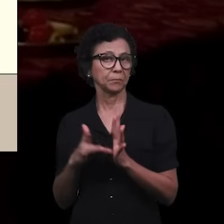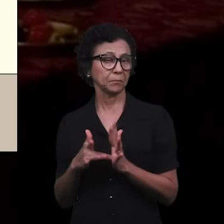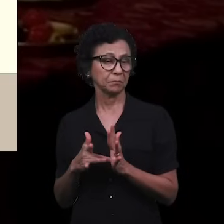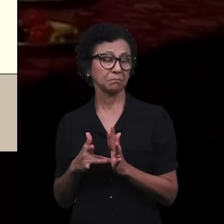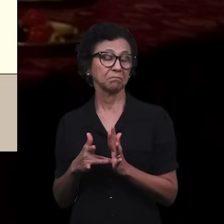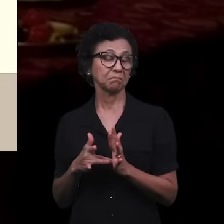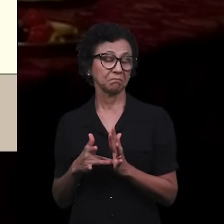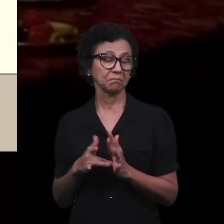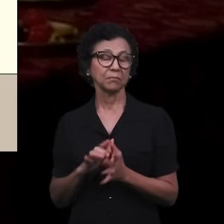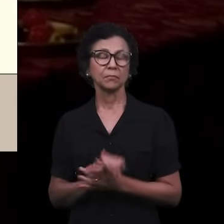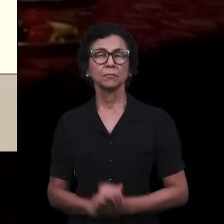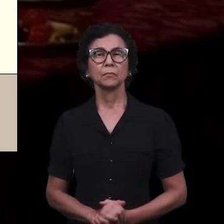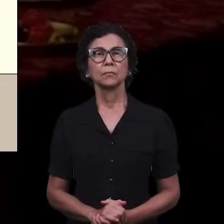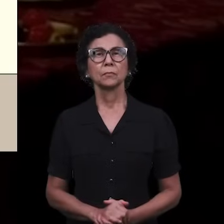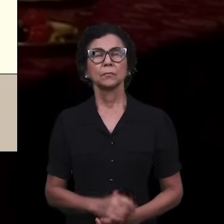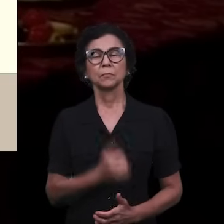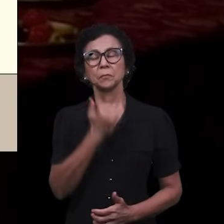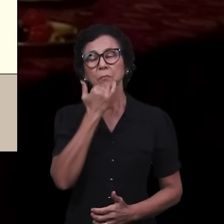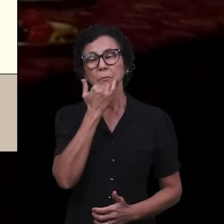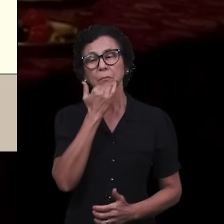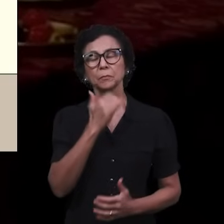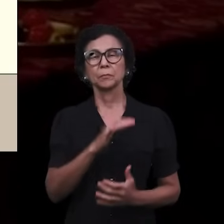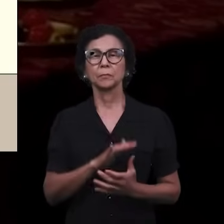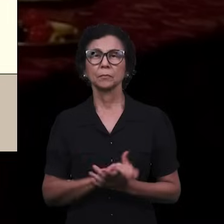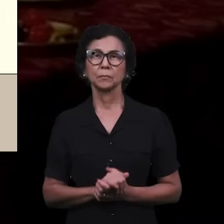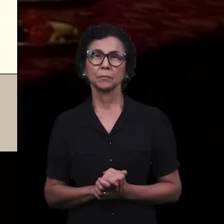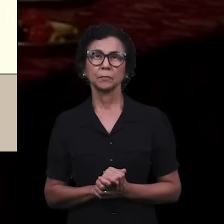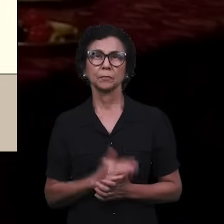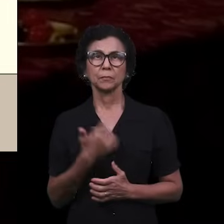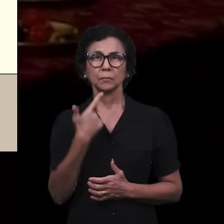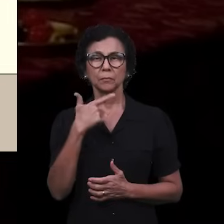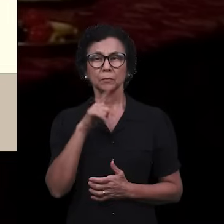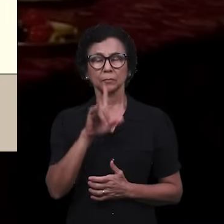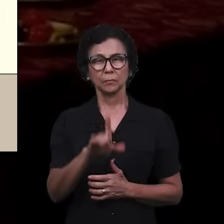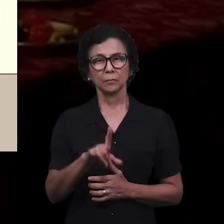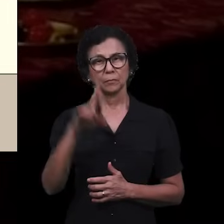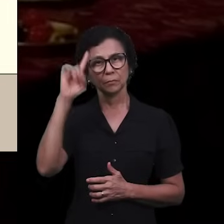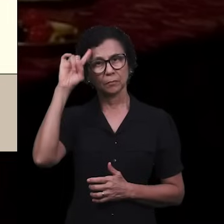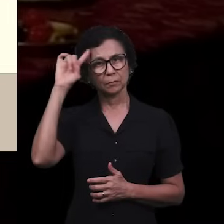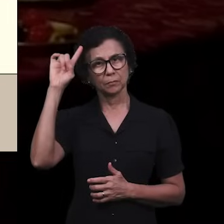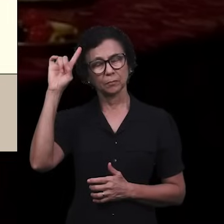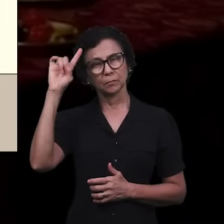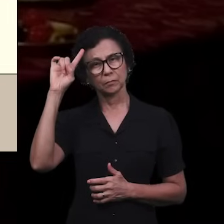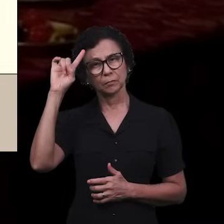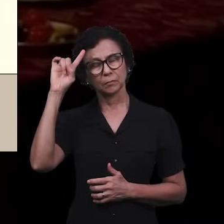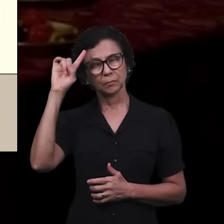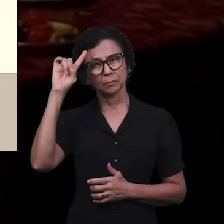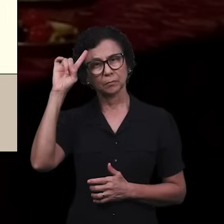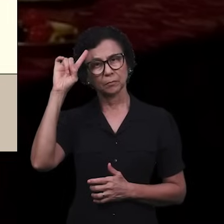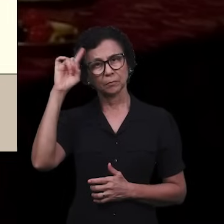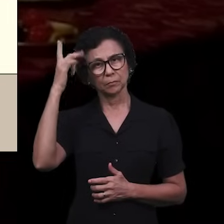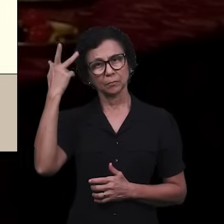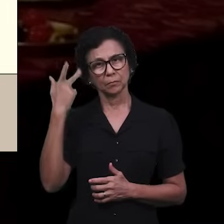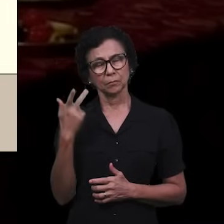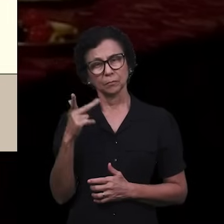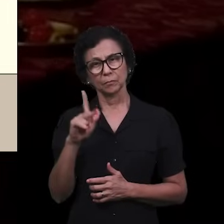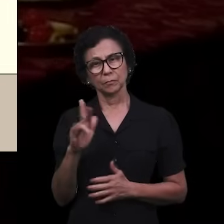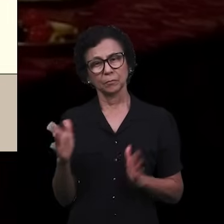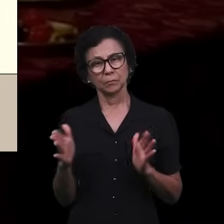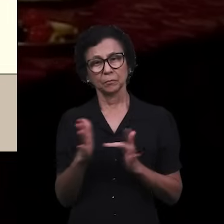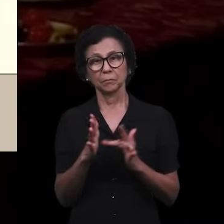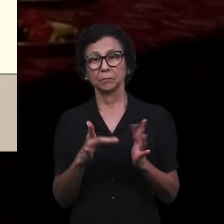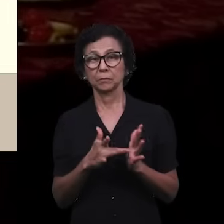Língua de Jesus. Era a língua falada no cotidiano na época de